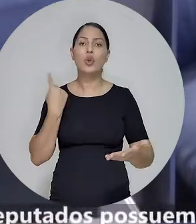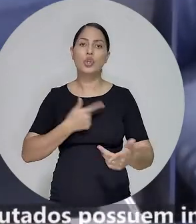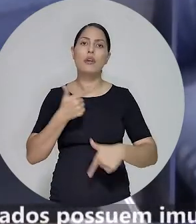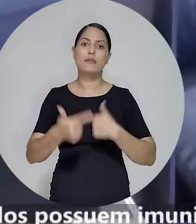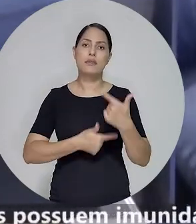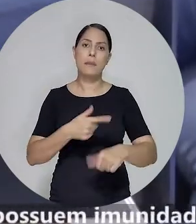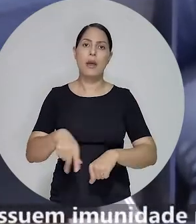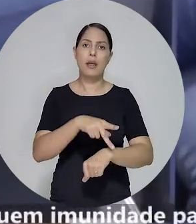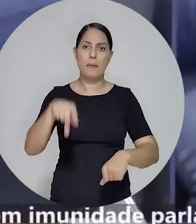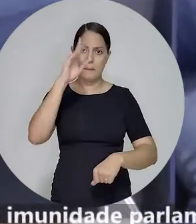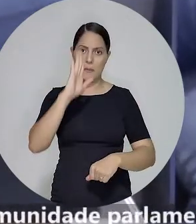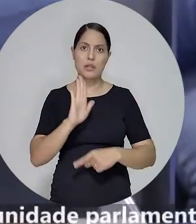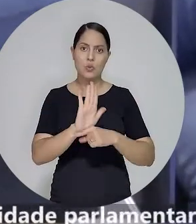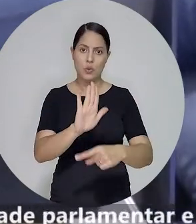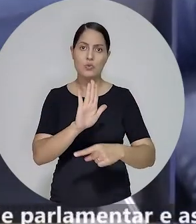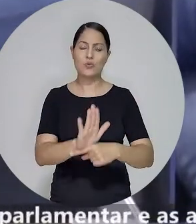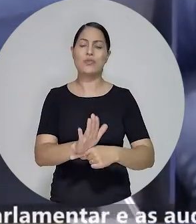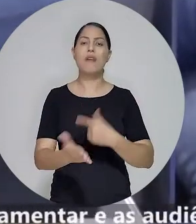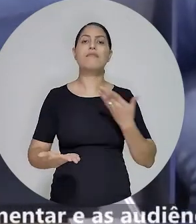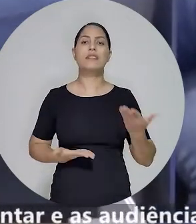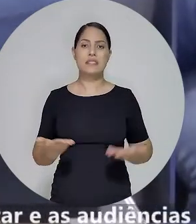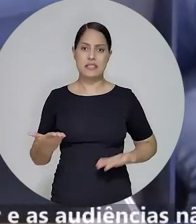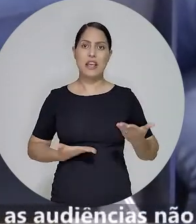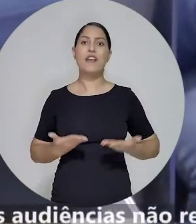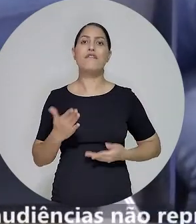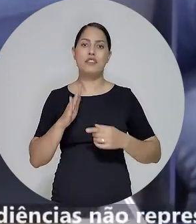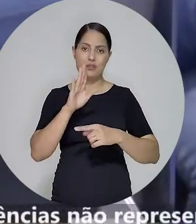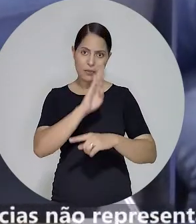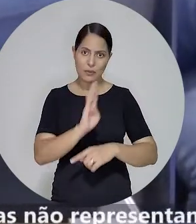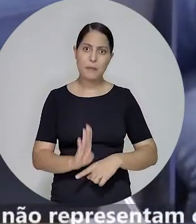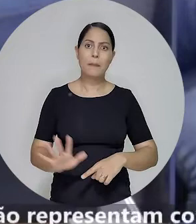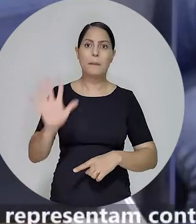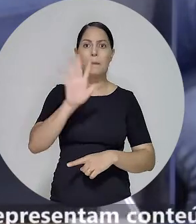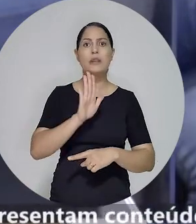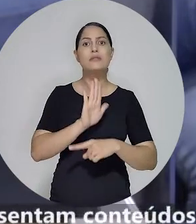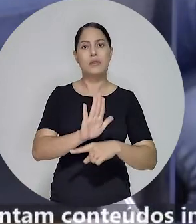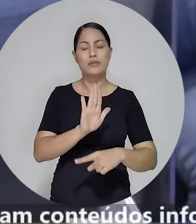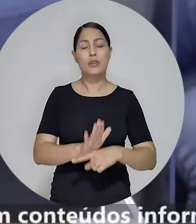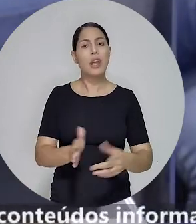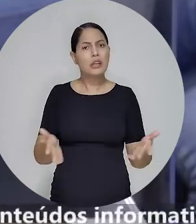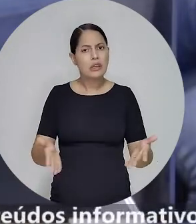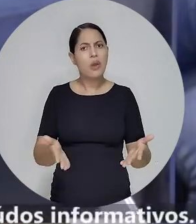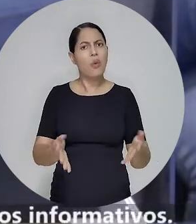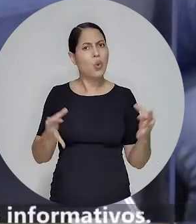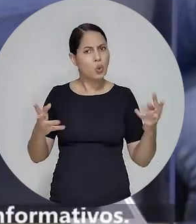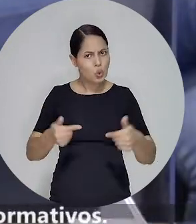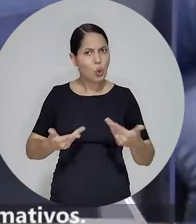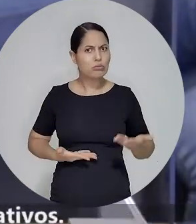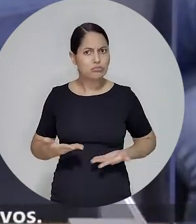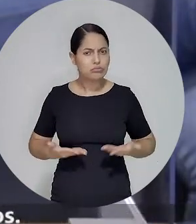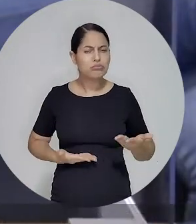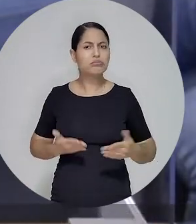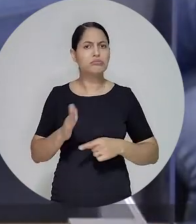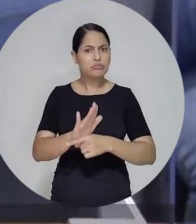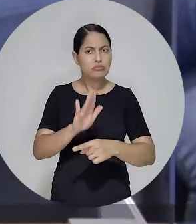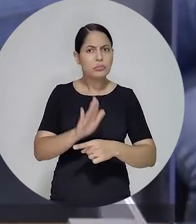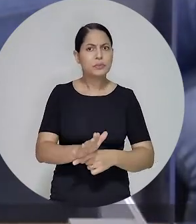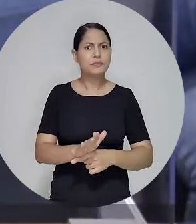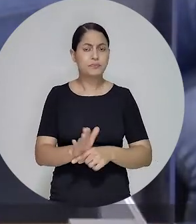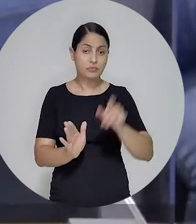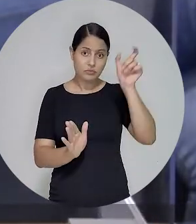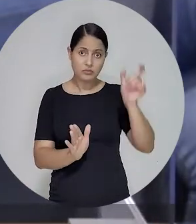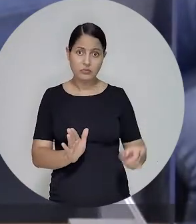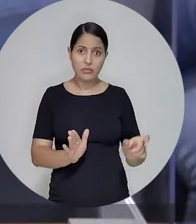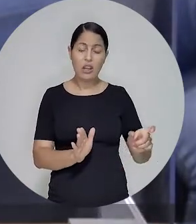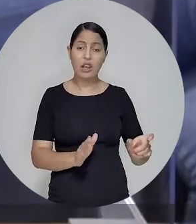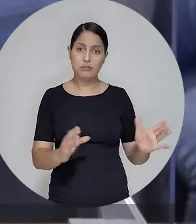Nós estamos aqui todos para trabalhar pelo Estado, tentar auxiliar o Estado, prestar serviços ao Estado. E nada mais justo que todos